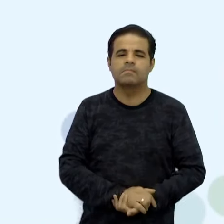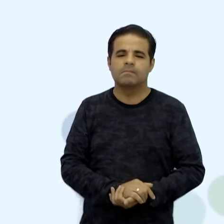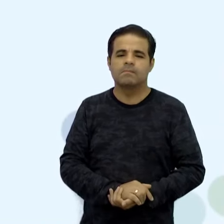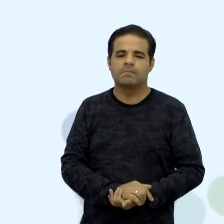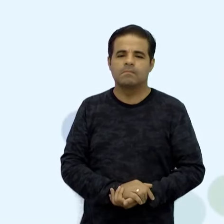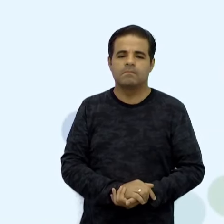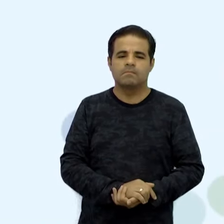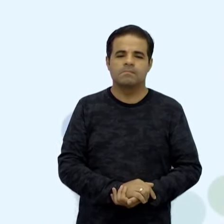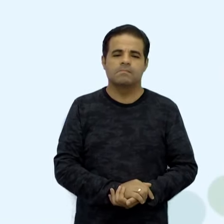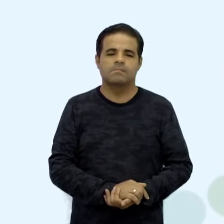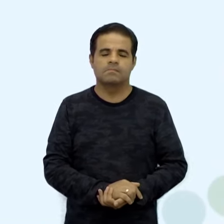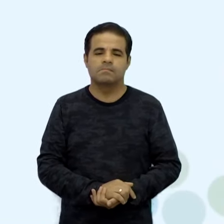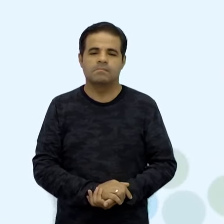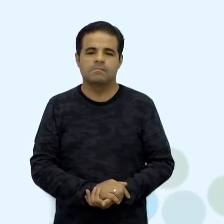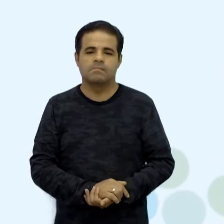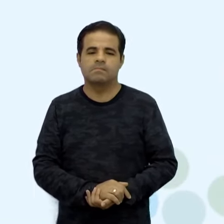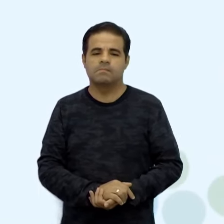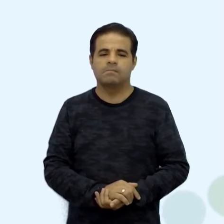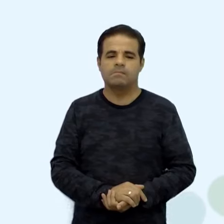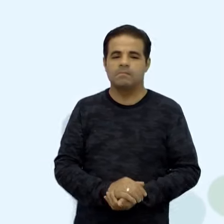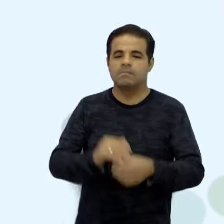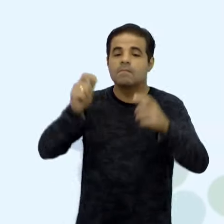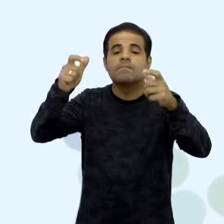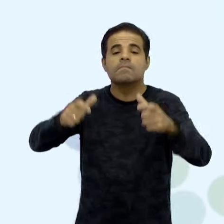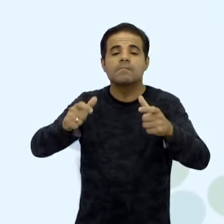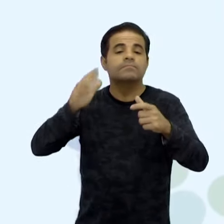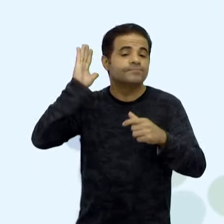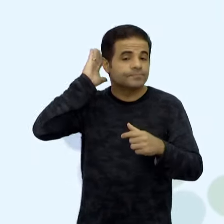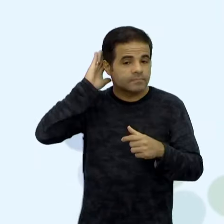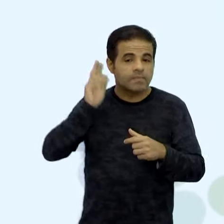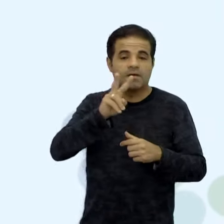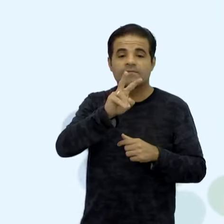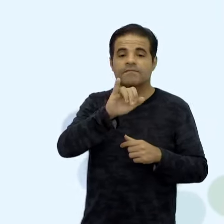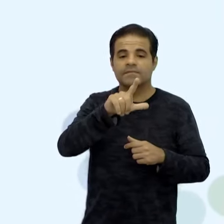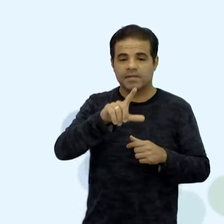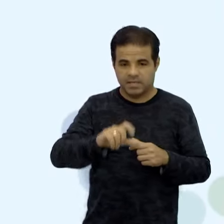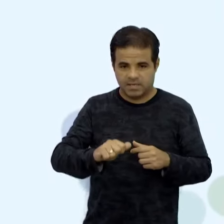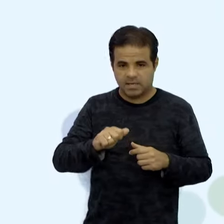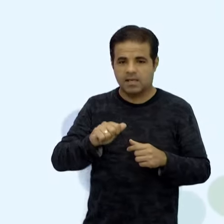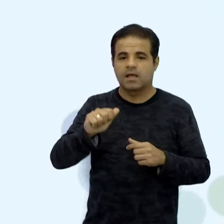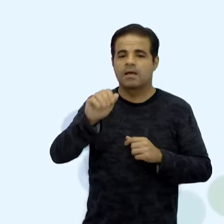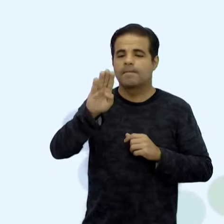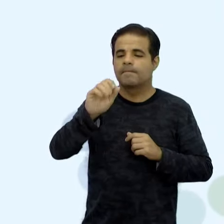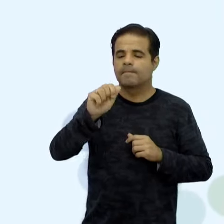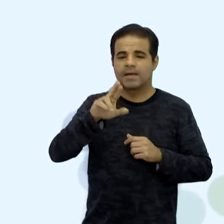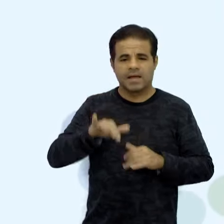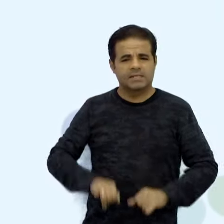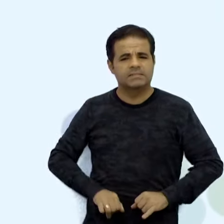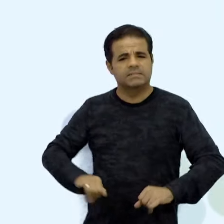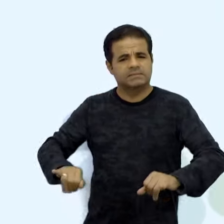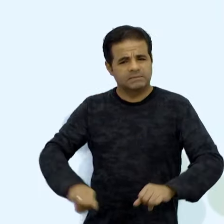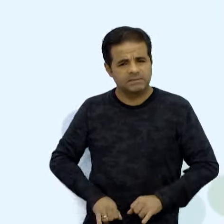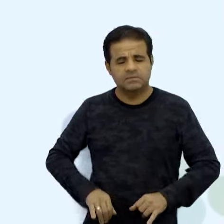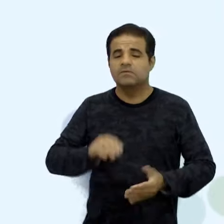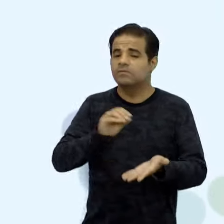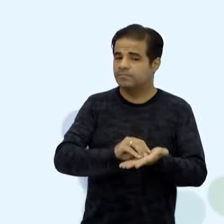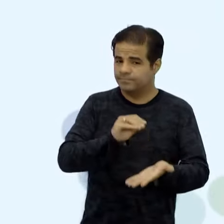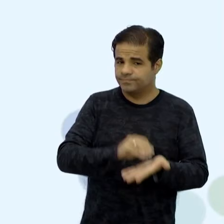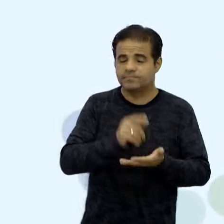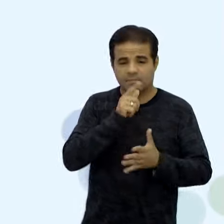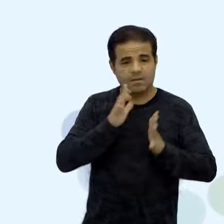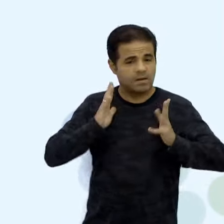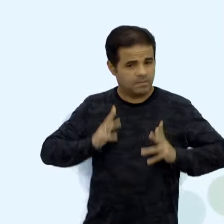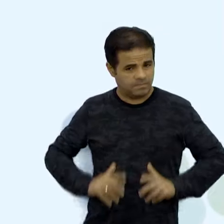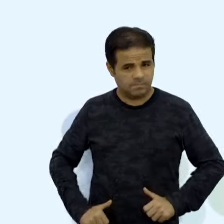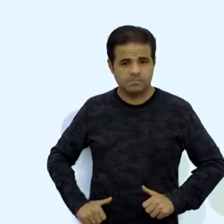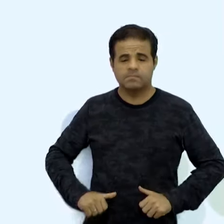Aqui. Localizada no Pará, a Vila da Barca sofre com a falta de água